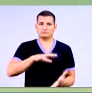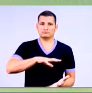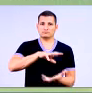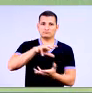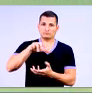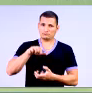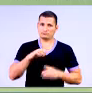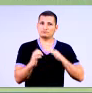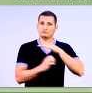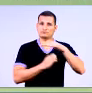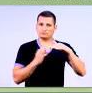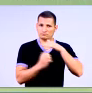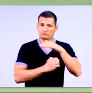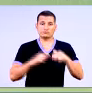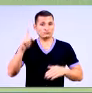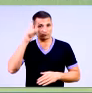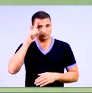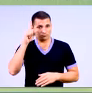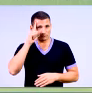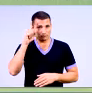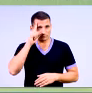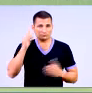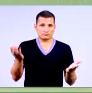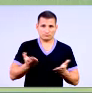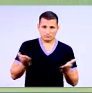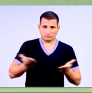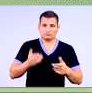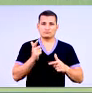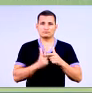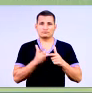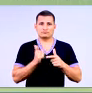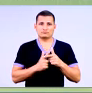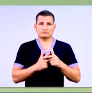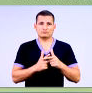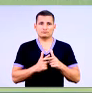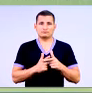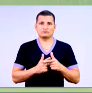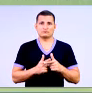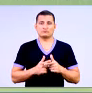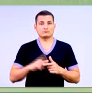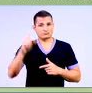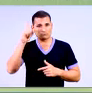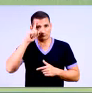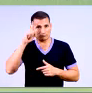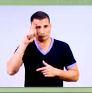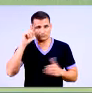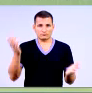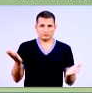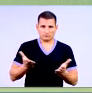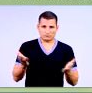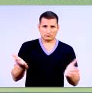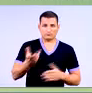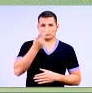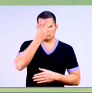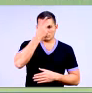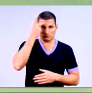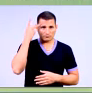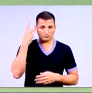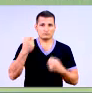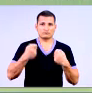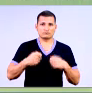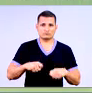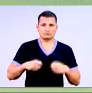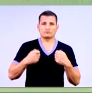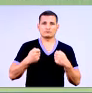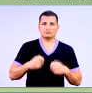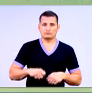empresarial contemporâneo, eu diria, né? Porque nos dias de hoje, as pessoas